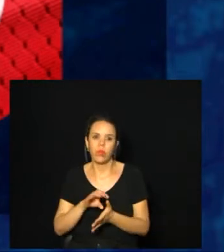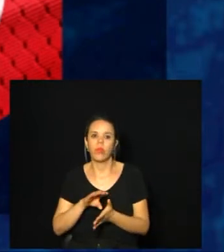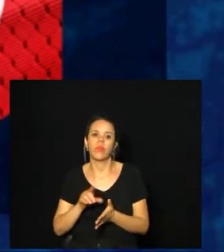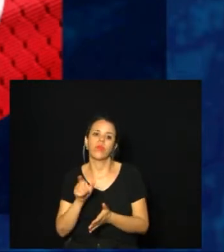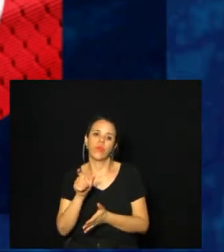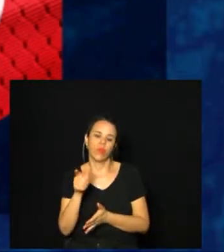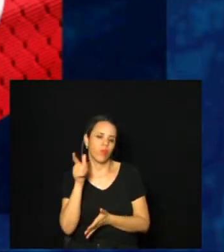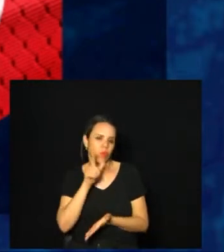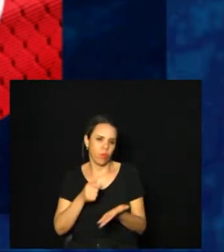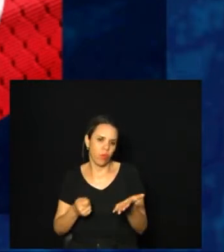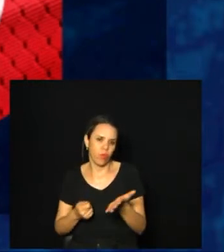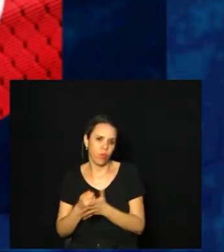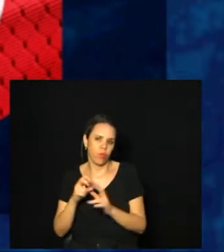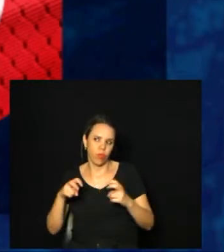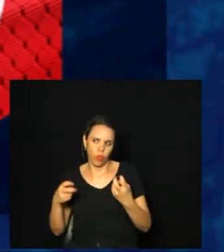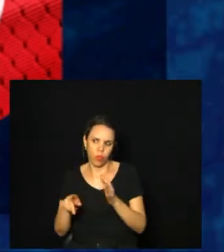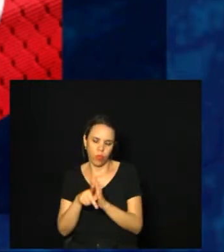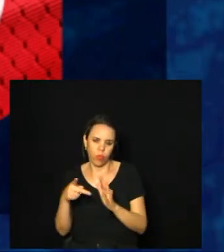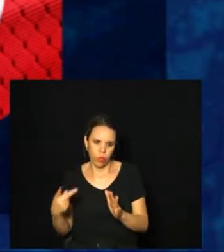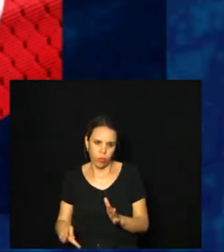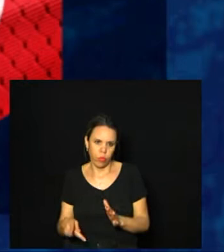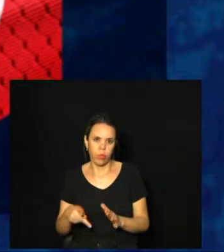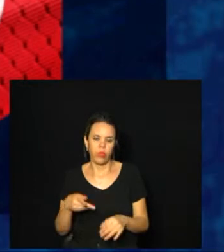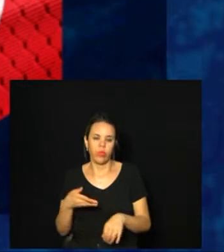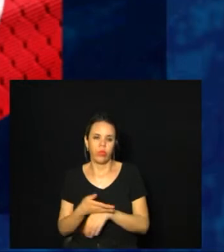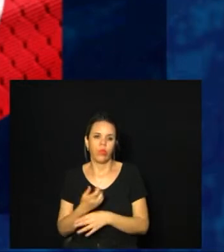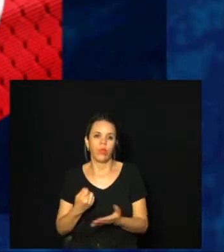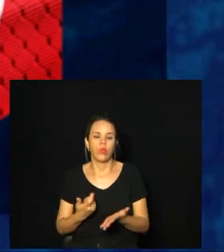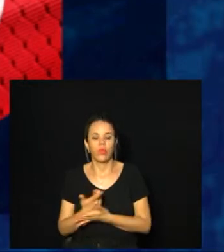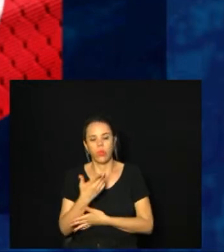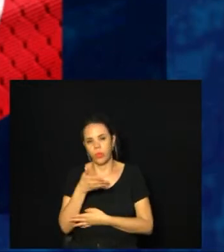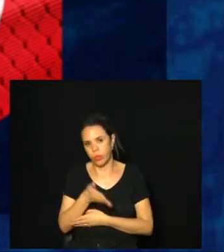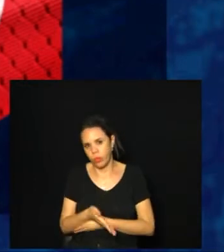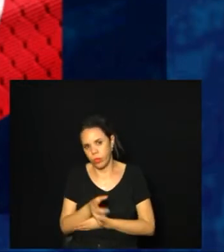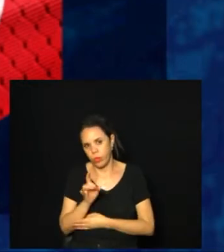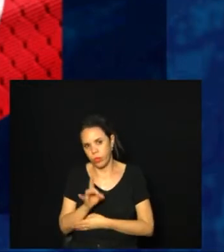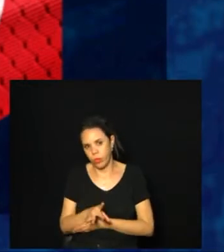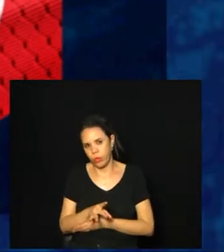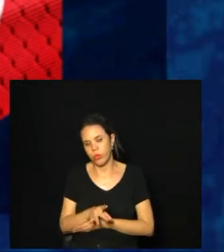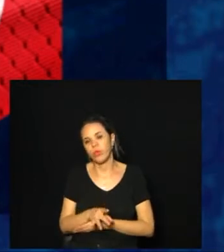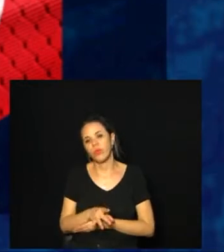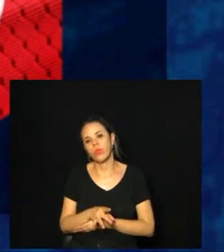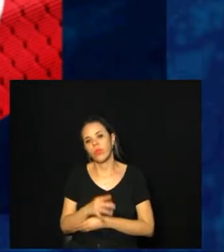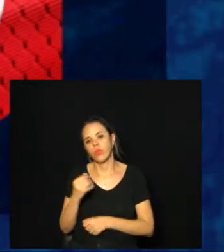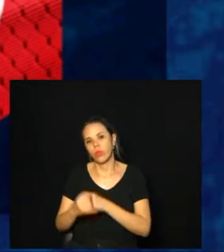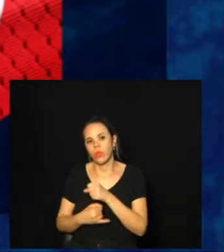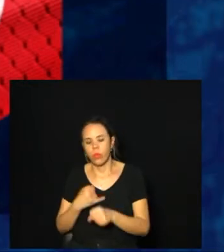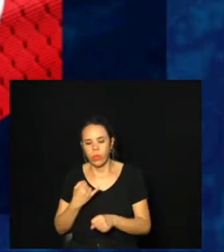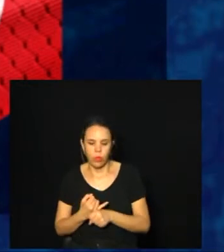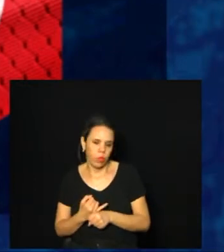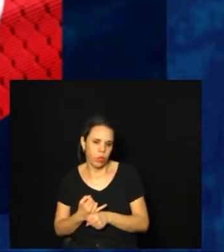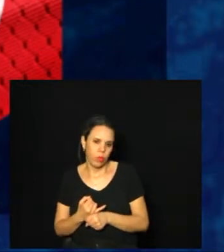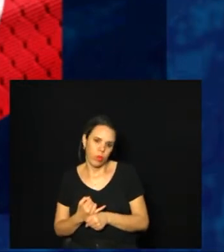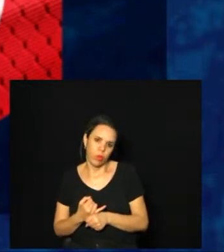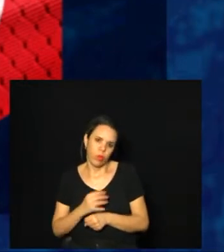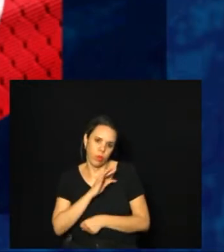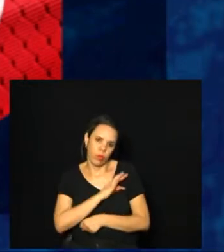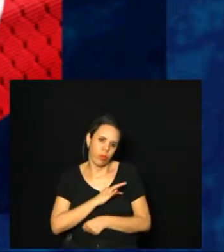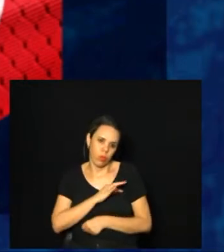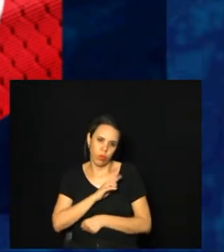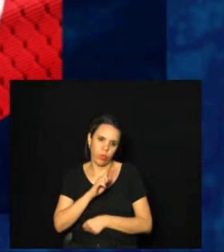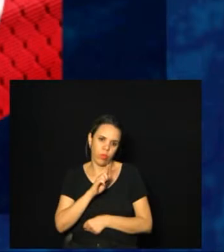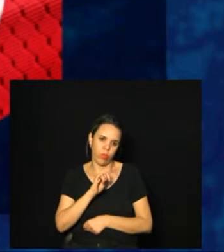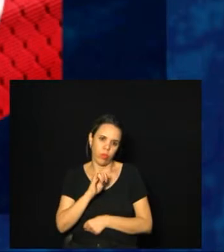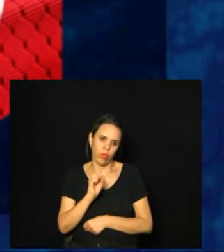o ingresso no estádio. Para quem for comprar o ingresso apenas de forma online. Lembrando que o técnico Gilson